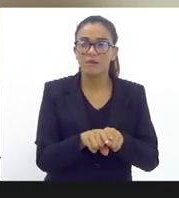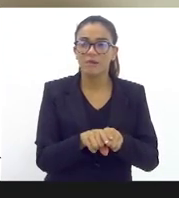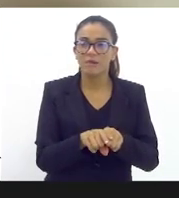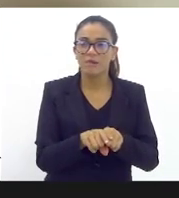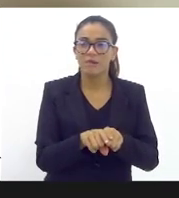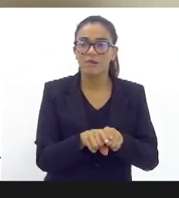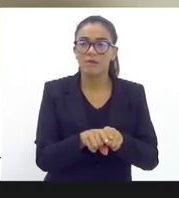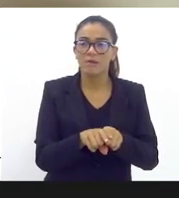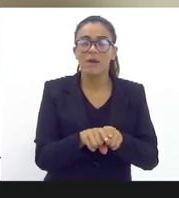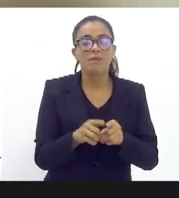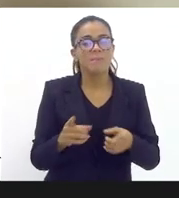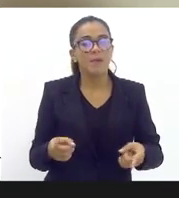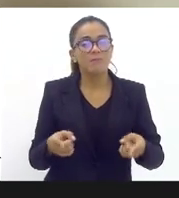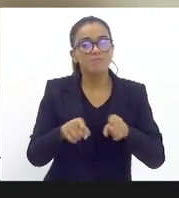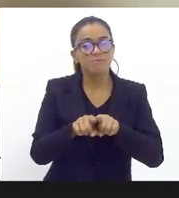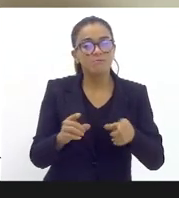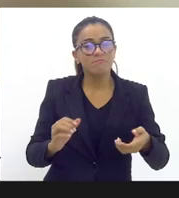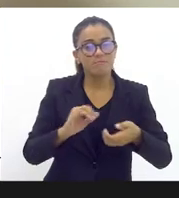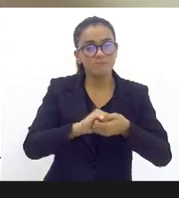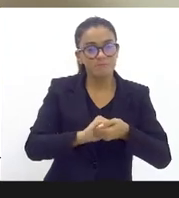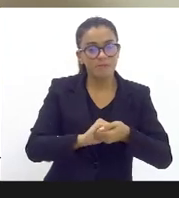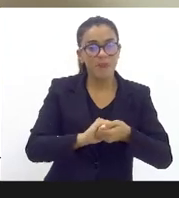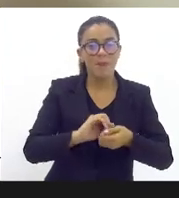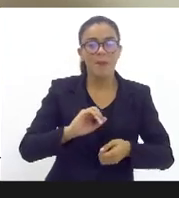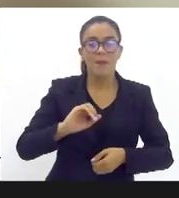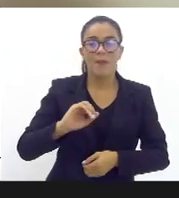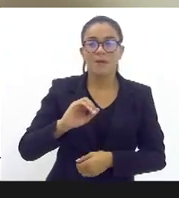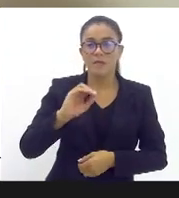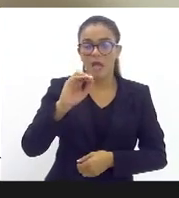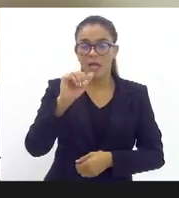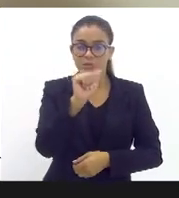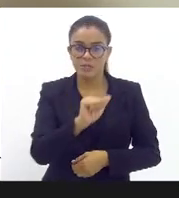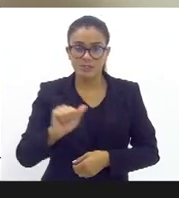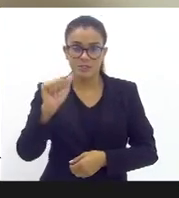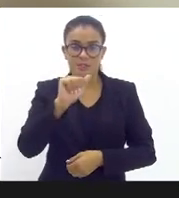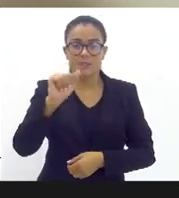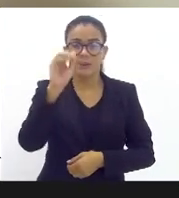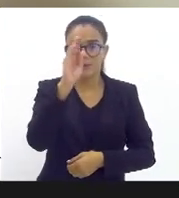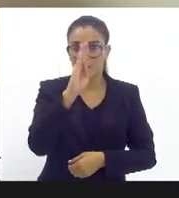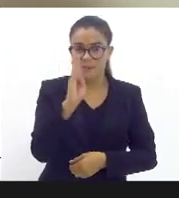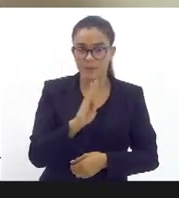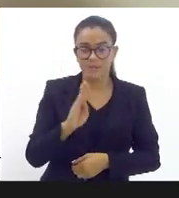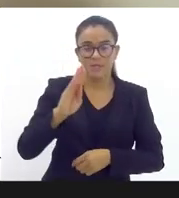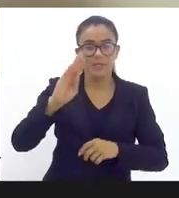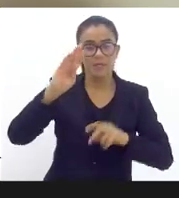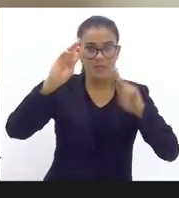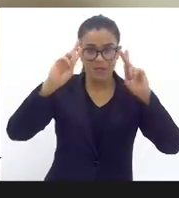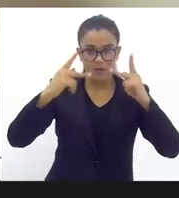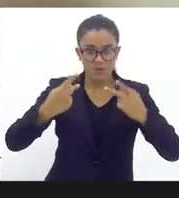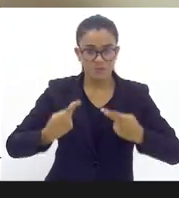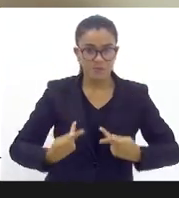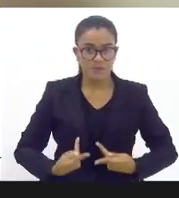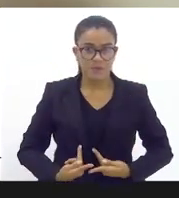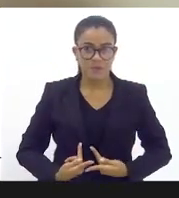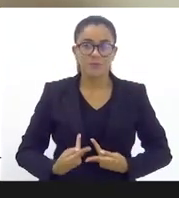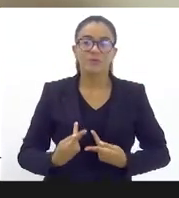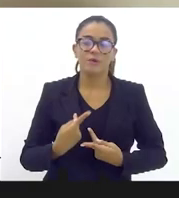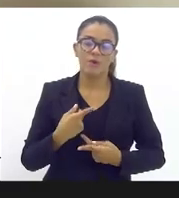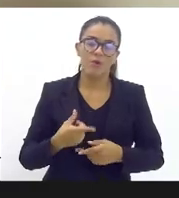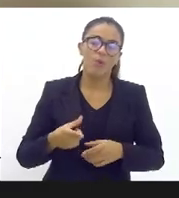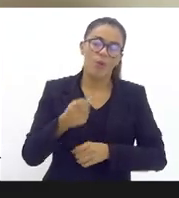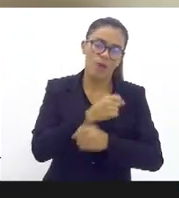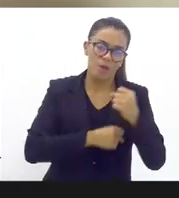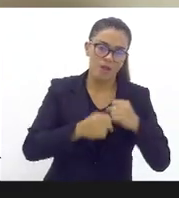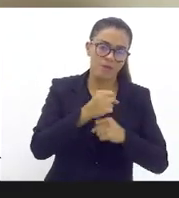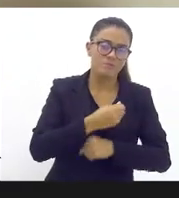E parceria também com a ABRH, Associação Brasileira de Recursos Humanos, na qual nós participamos ano passado do